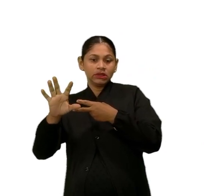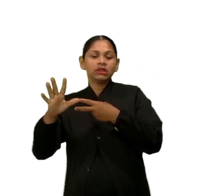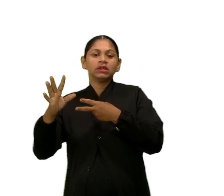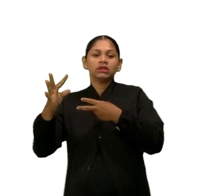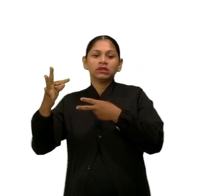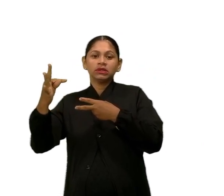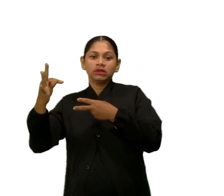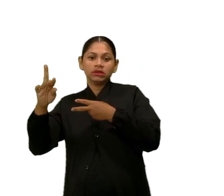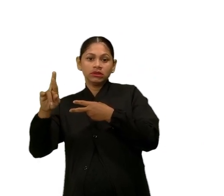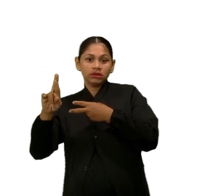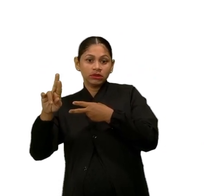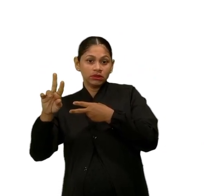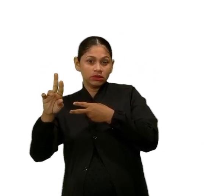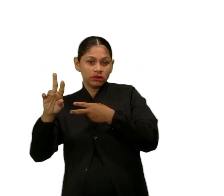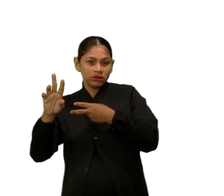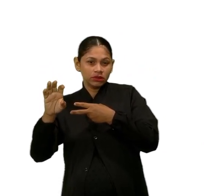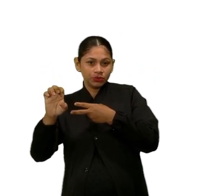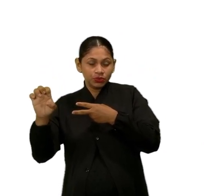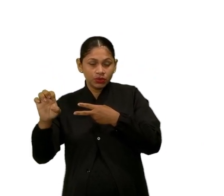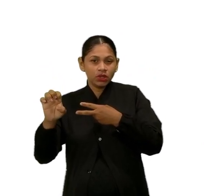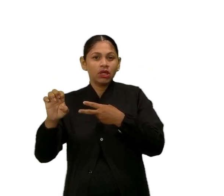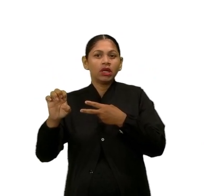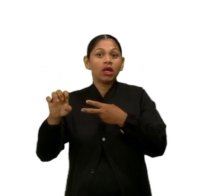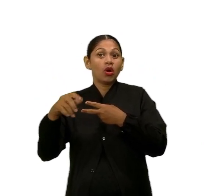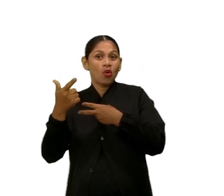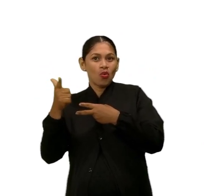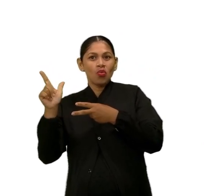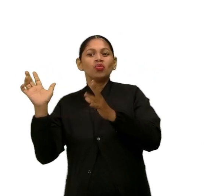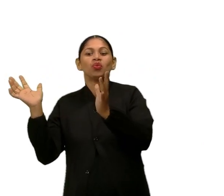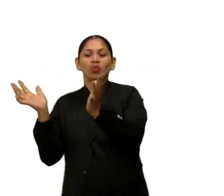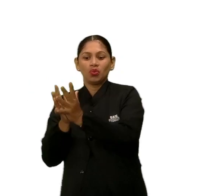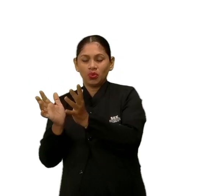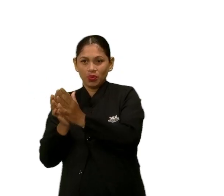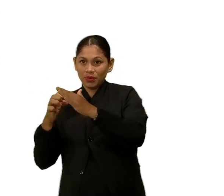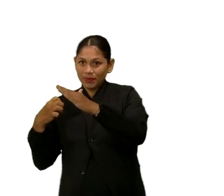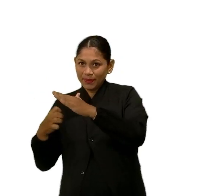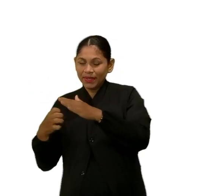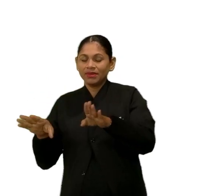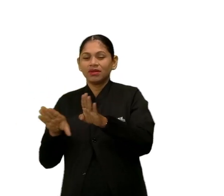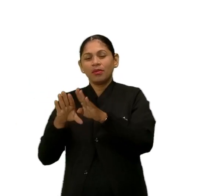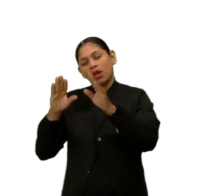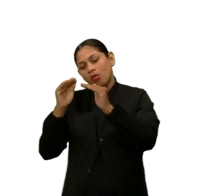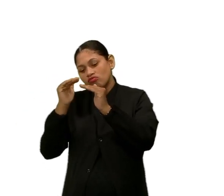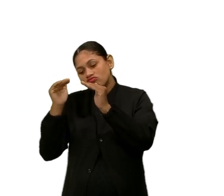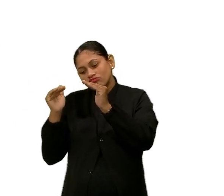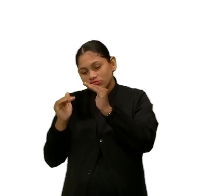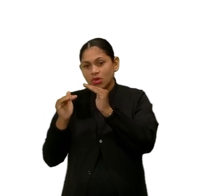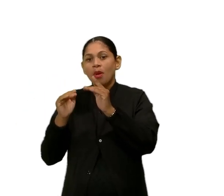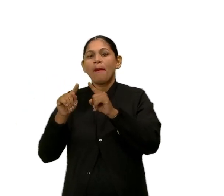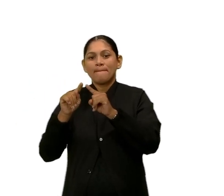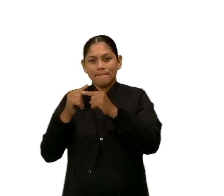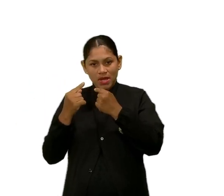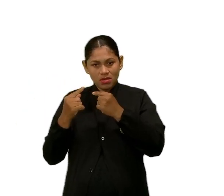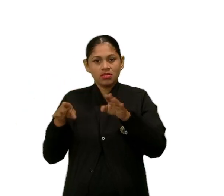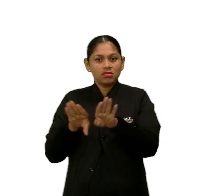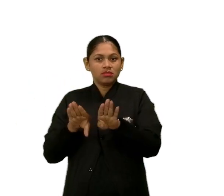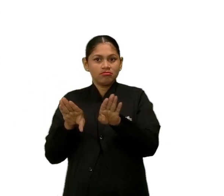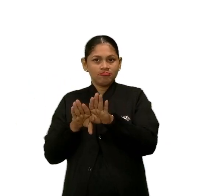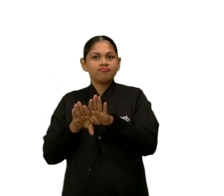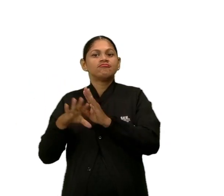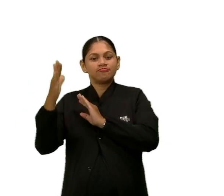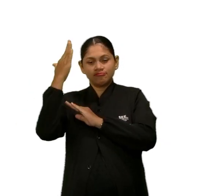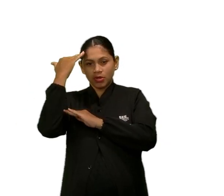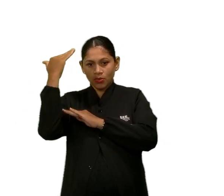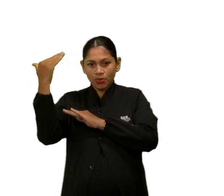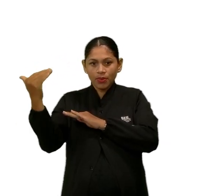o cinema da época. Nesse processo também de impacto, gente, por passarem por esses estúdios, né,